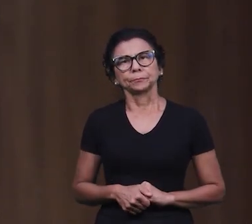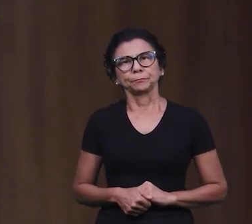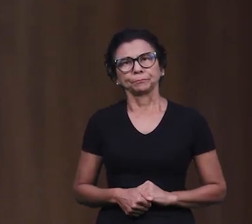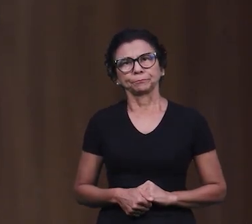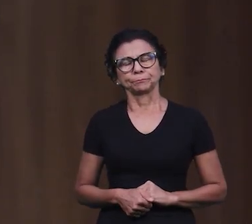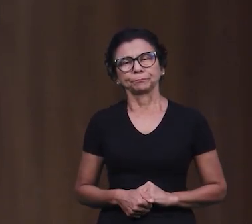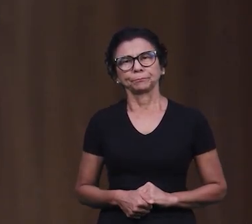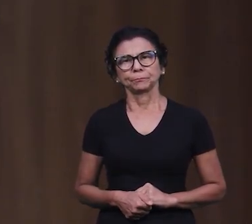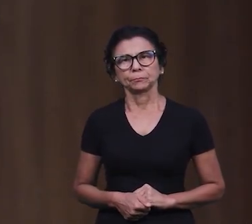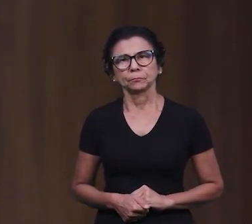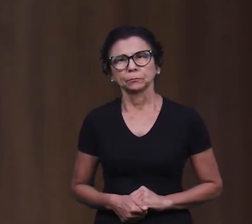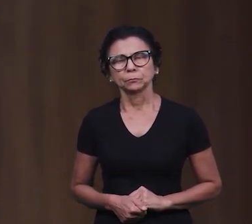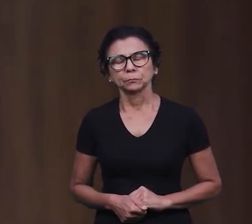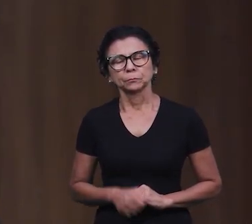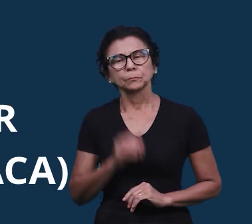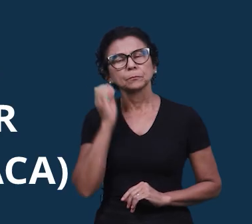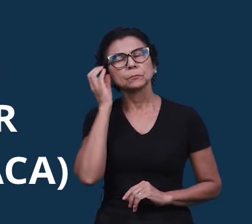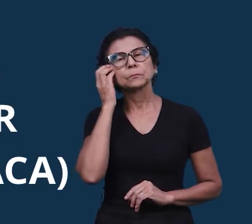Então, vamos